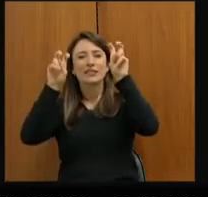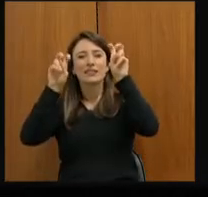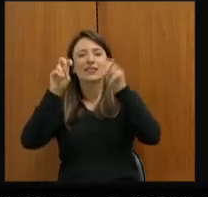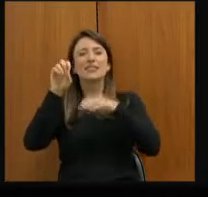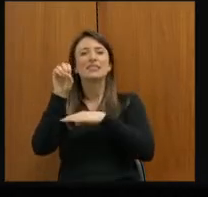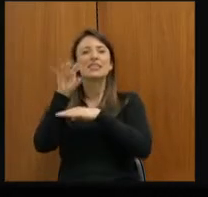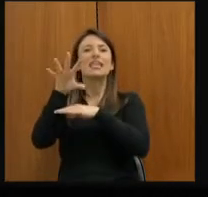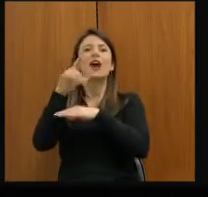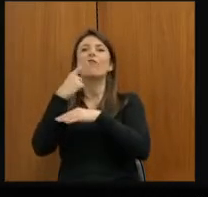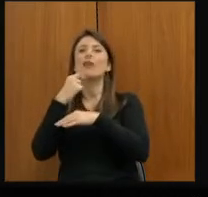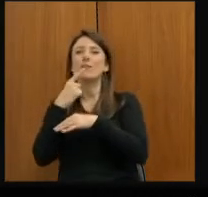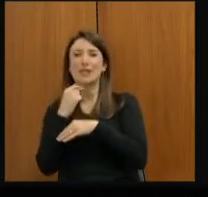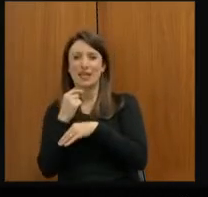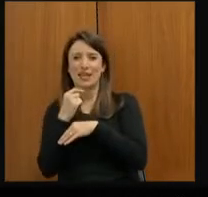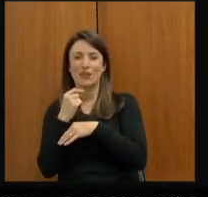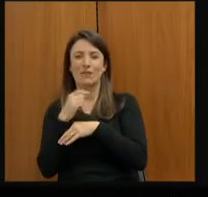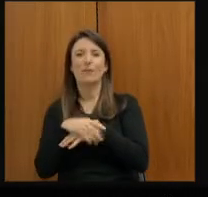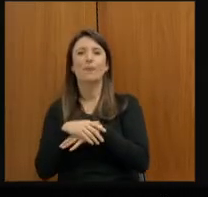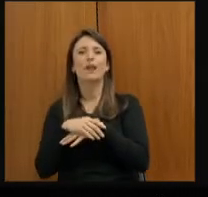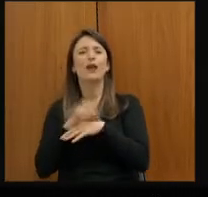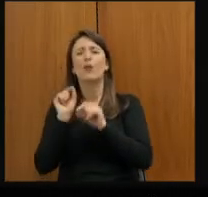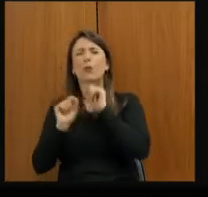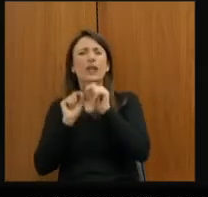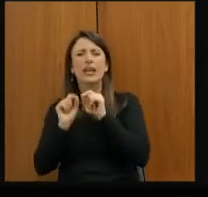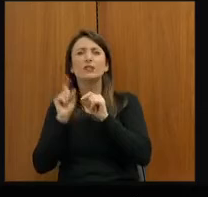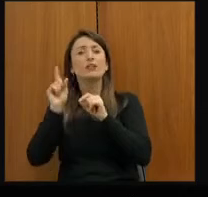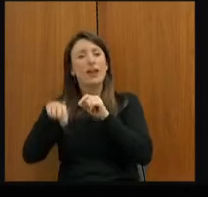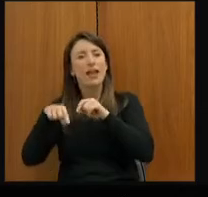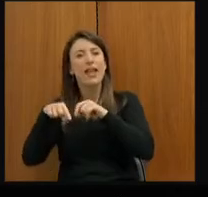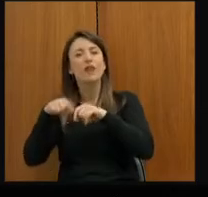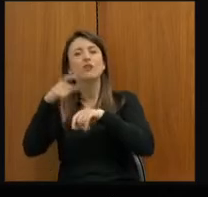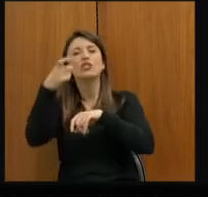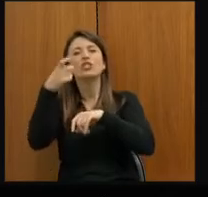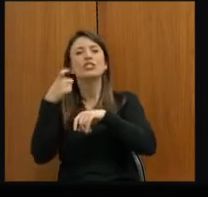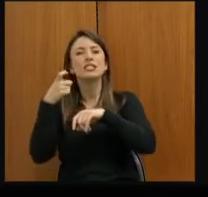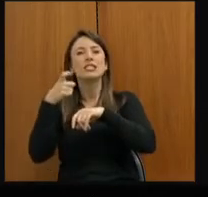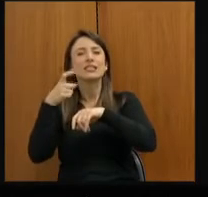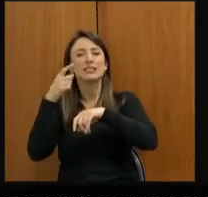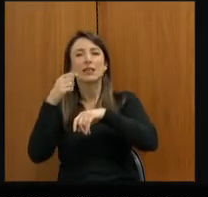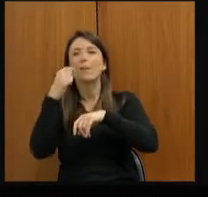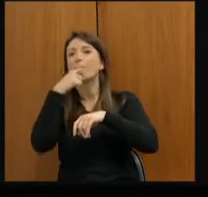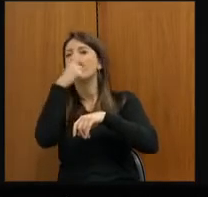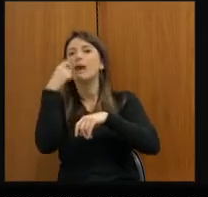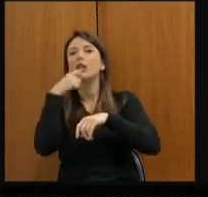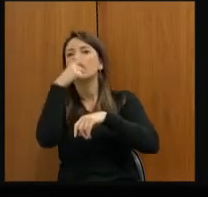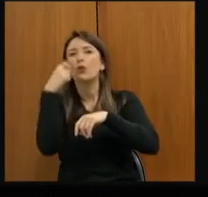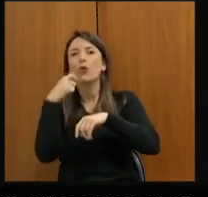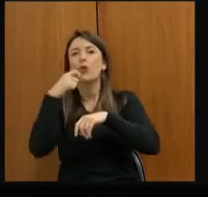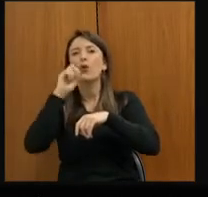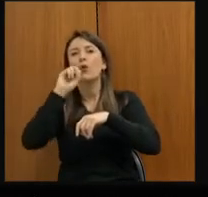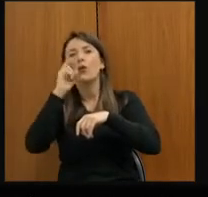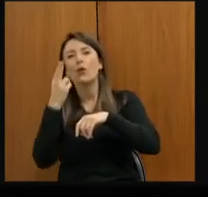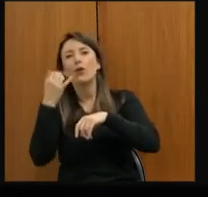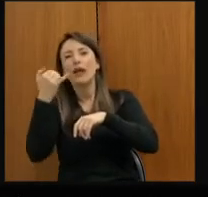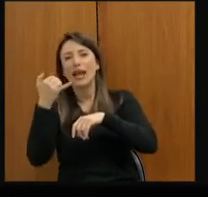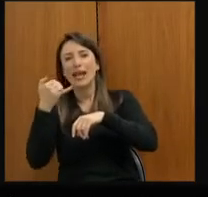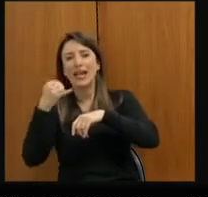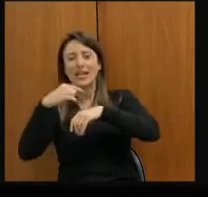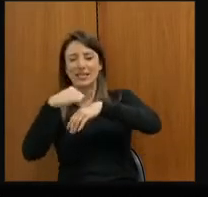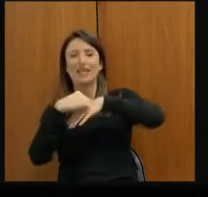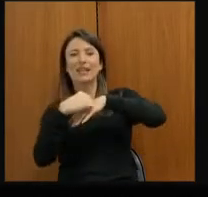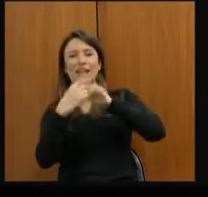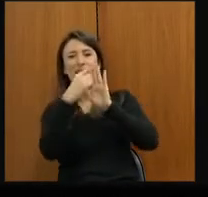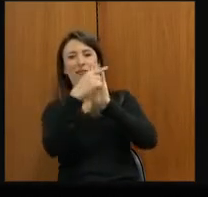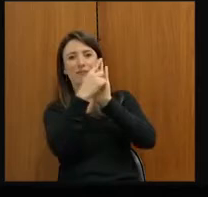é o x na mão de batom ou de caneta pedindo